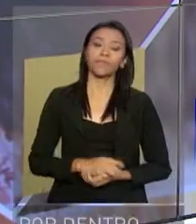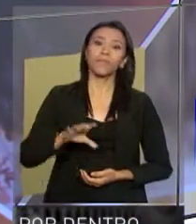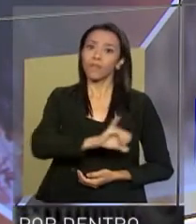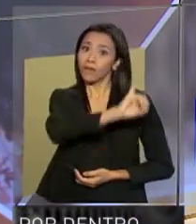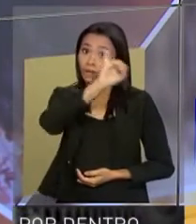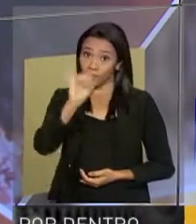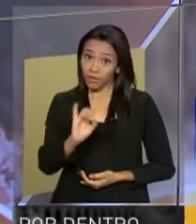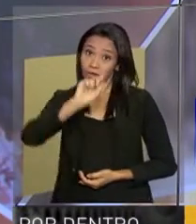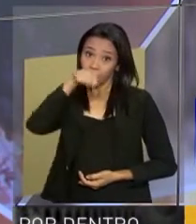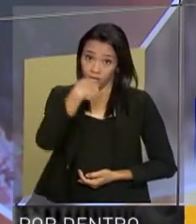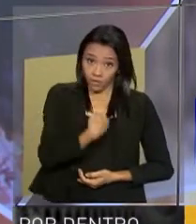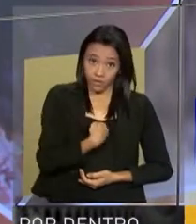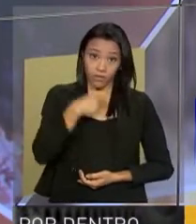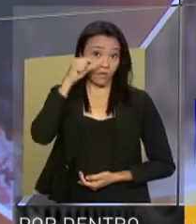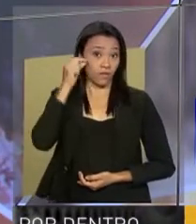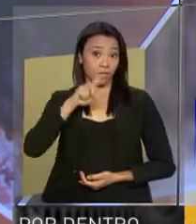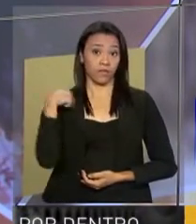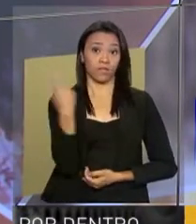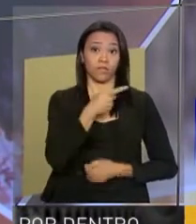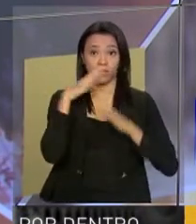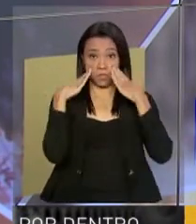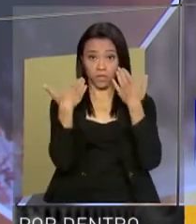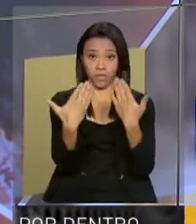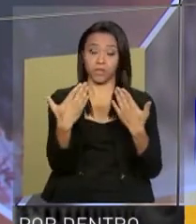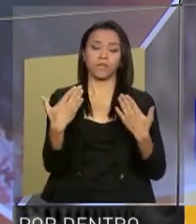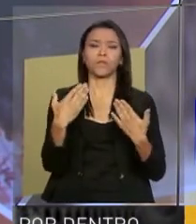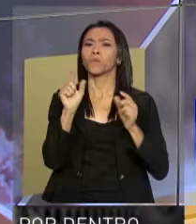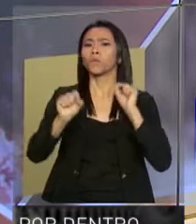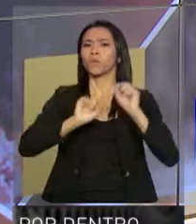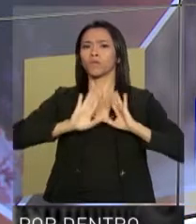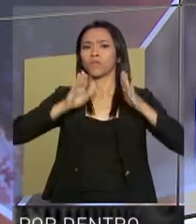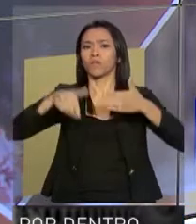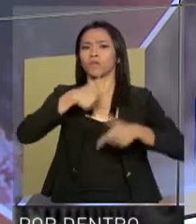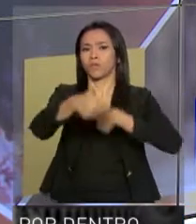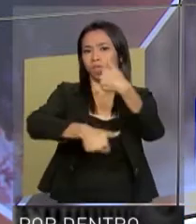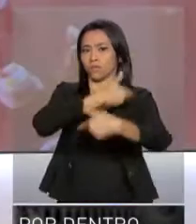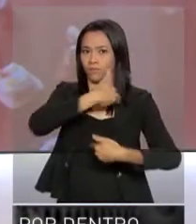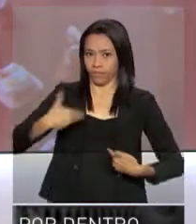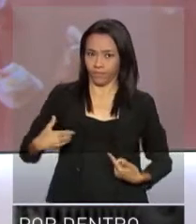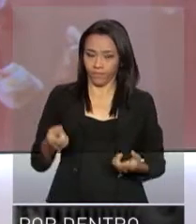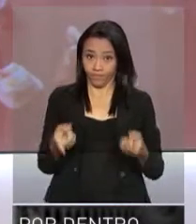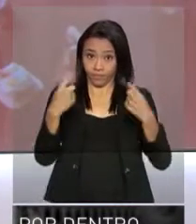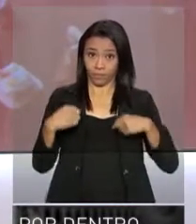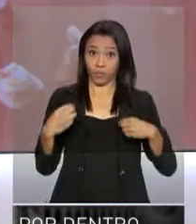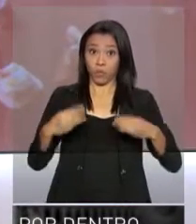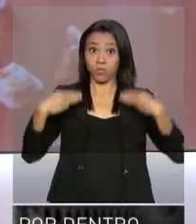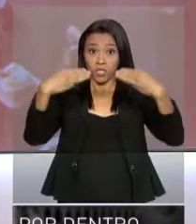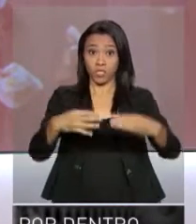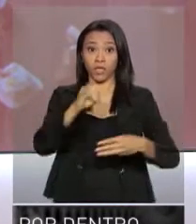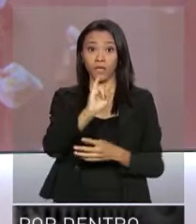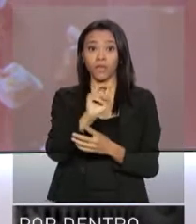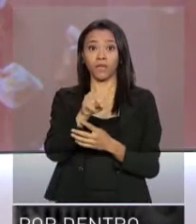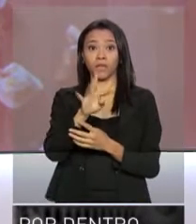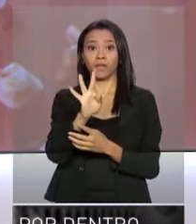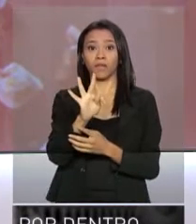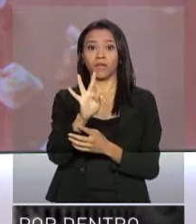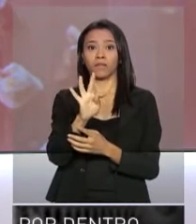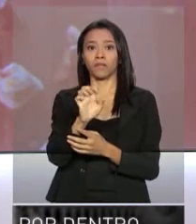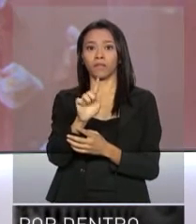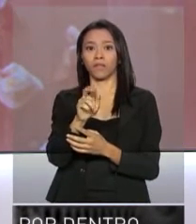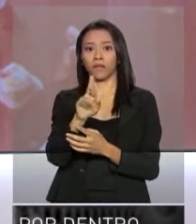olá eu sou renata corsini esse é o programa por dentro do governo o ministério da integração nacional